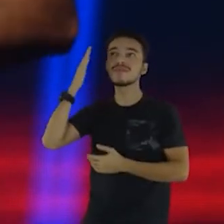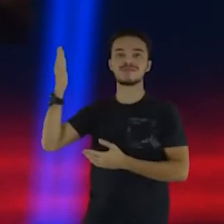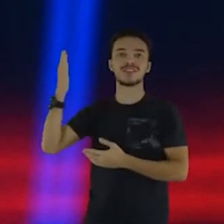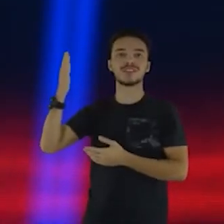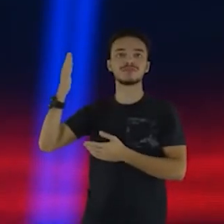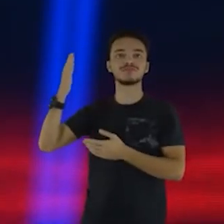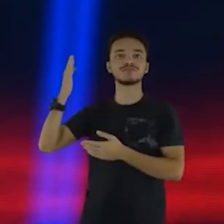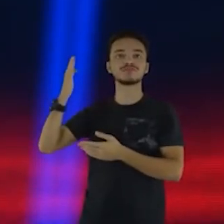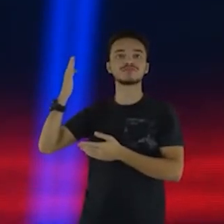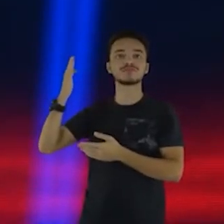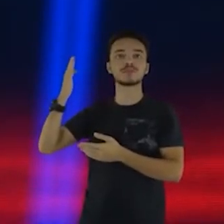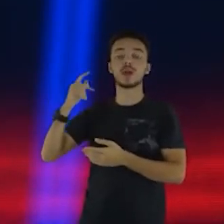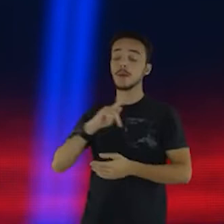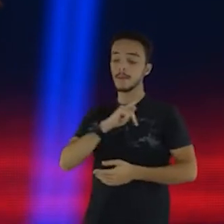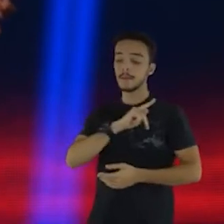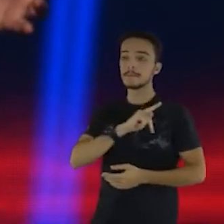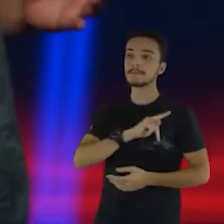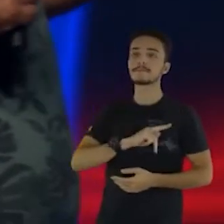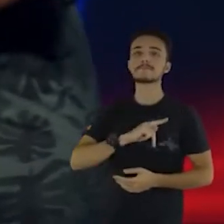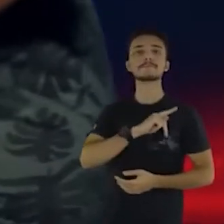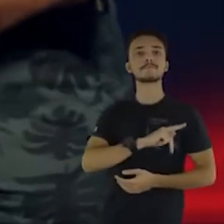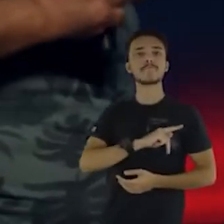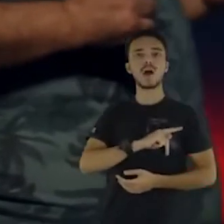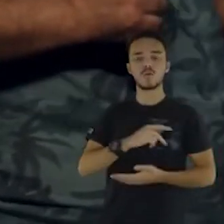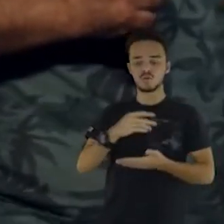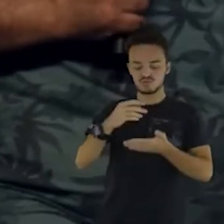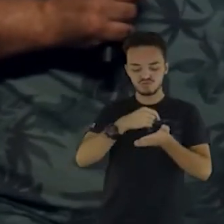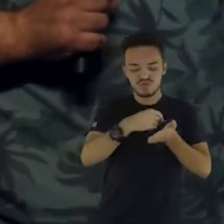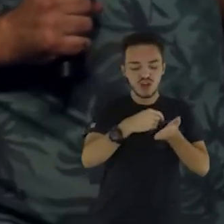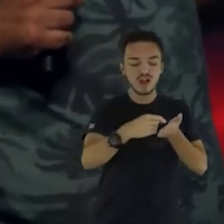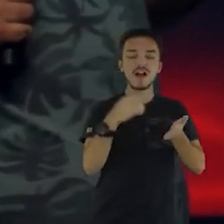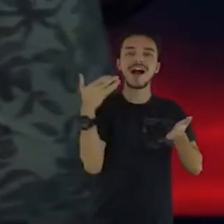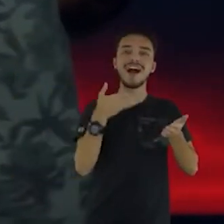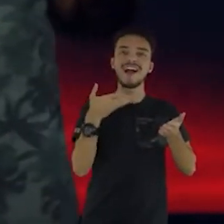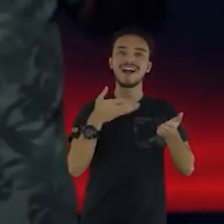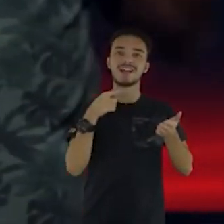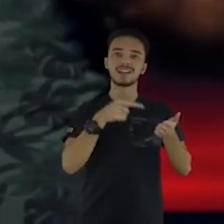O que Paulo está dizendo aqui, é que tem assuntos